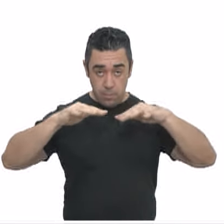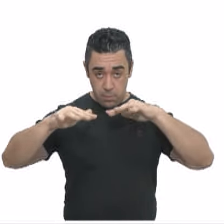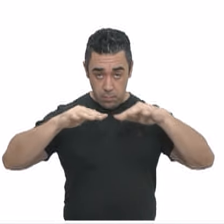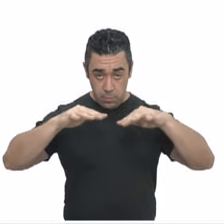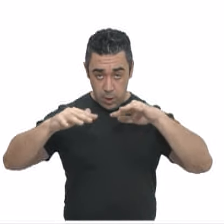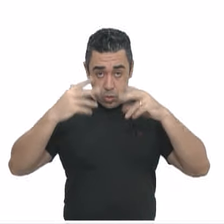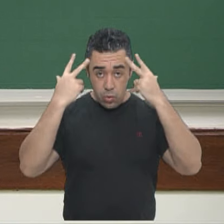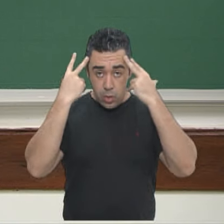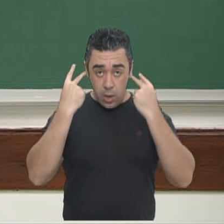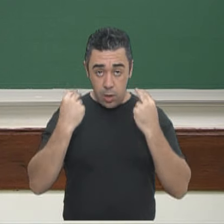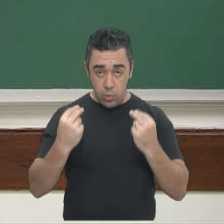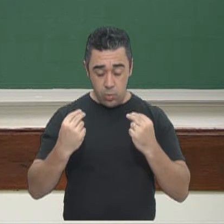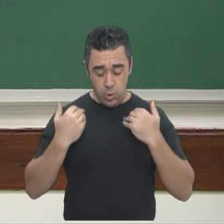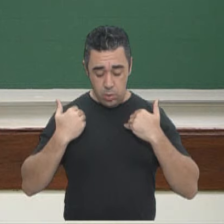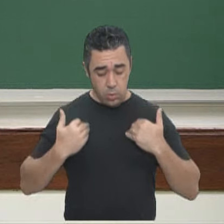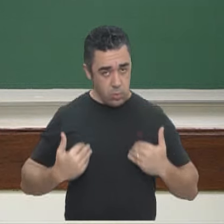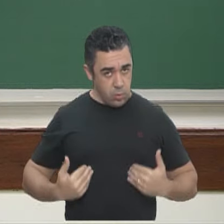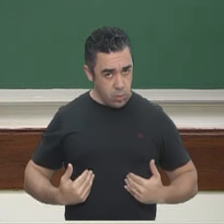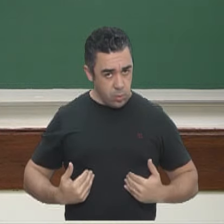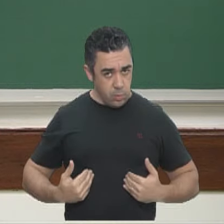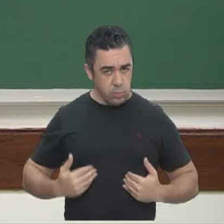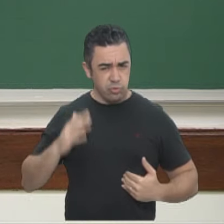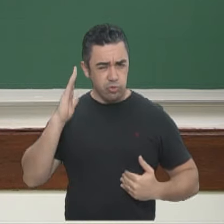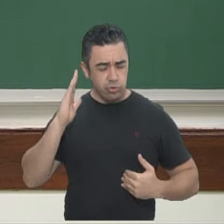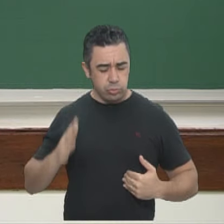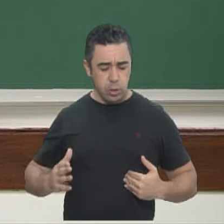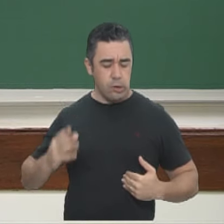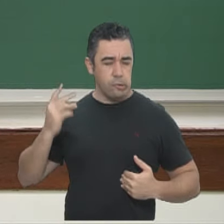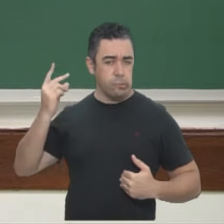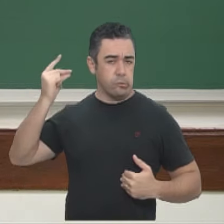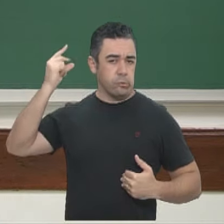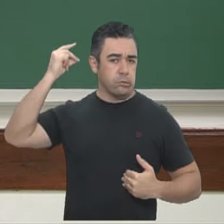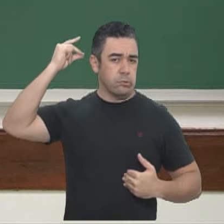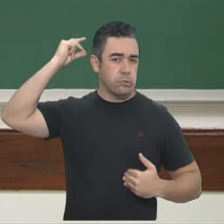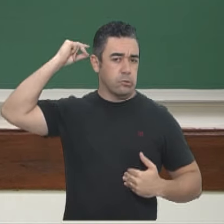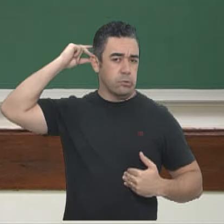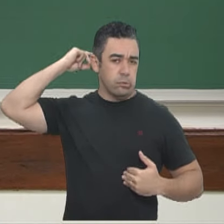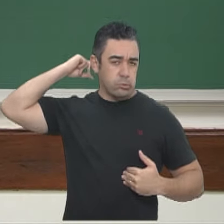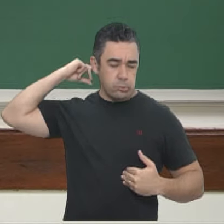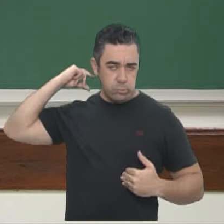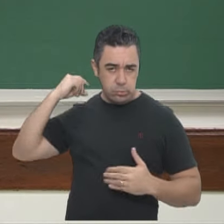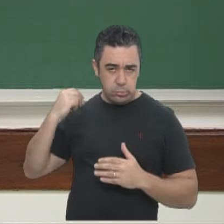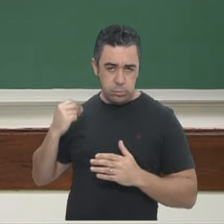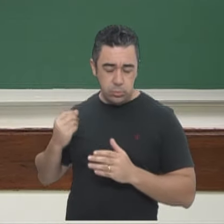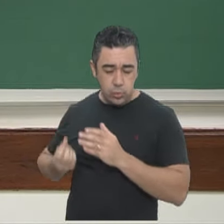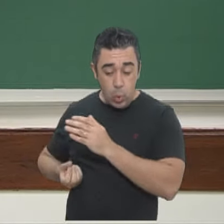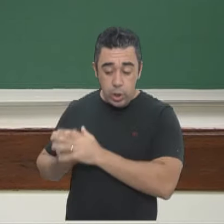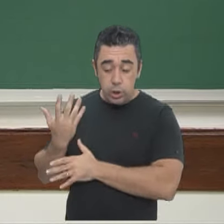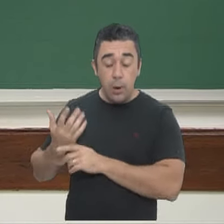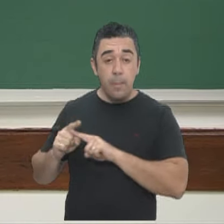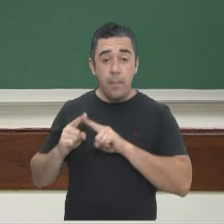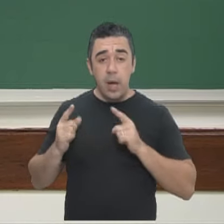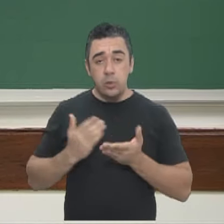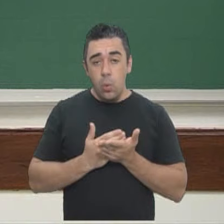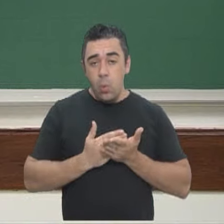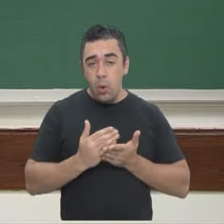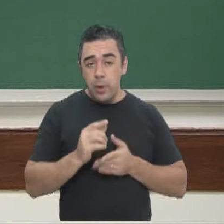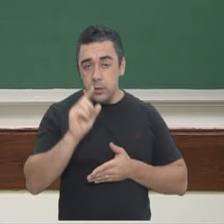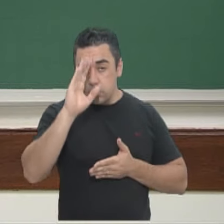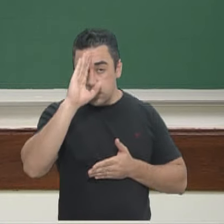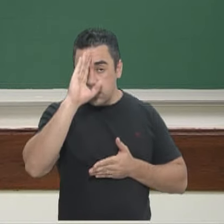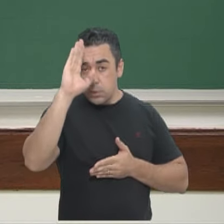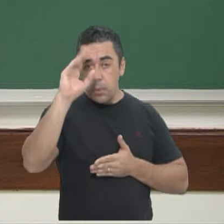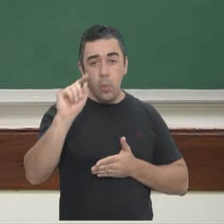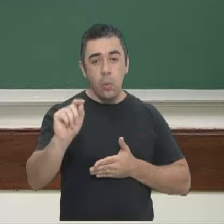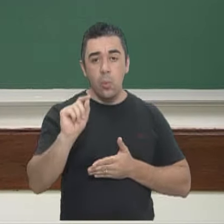que acompanham o ser humano desde suas origens. Porém, no início, estavam relacionados